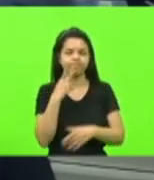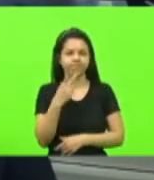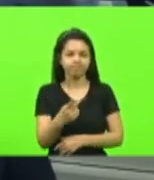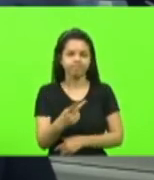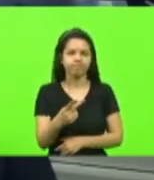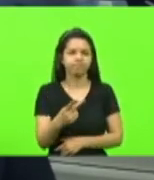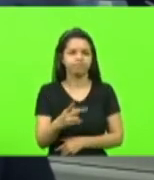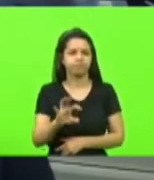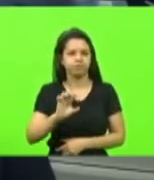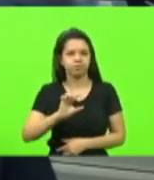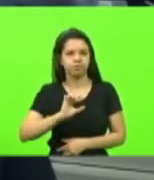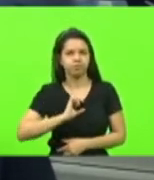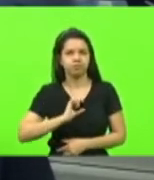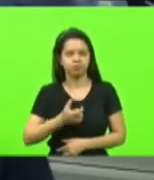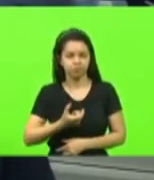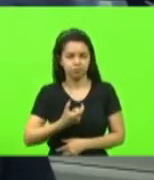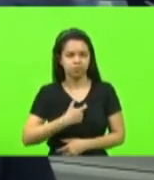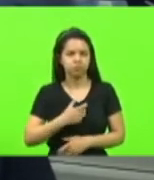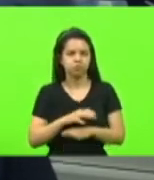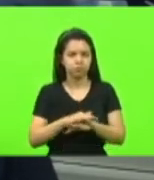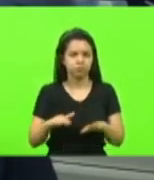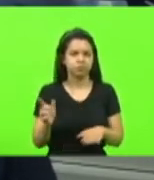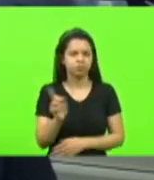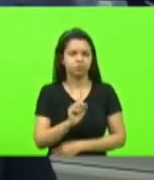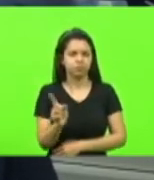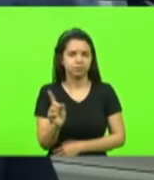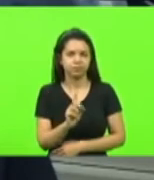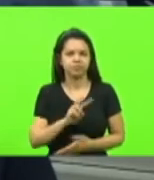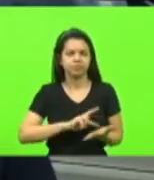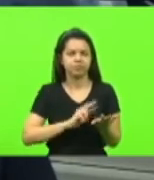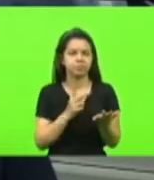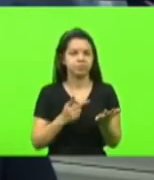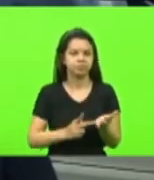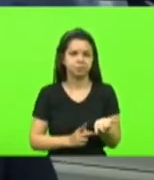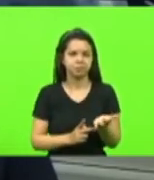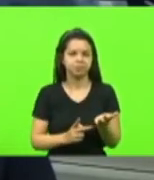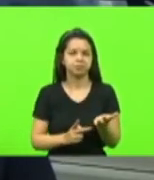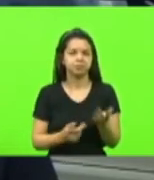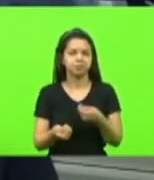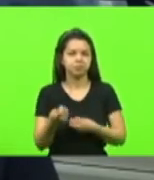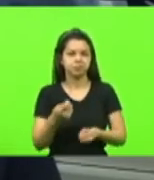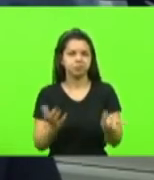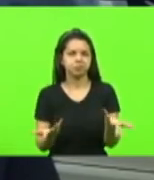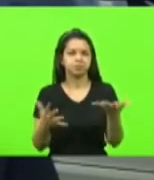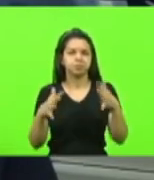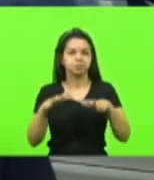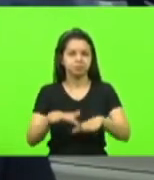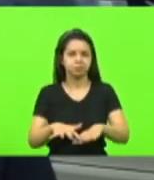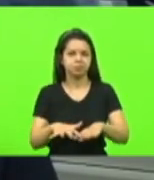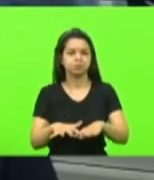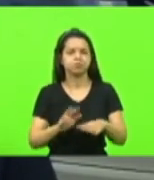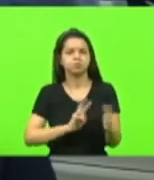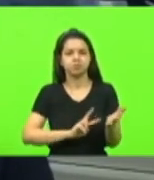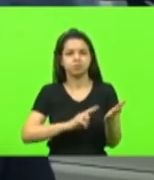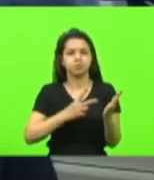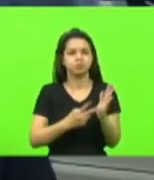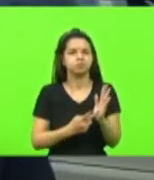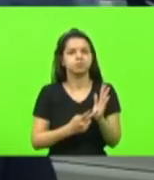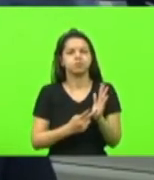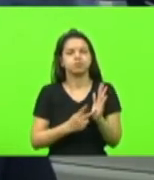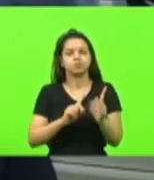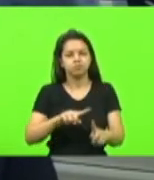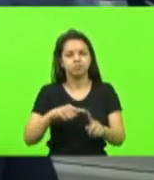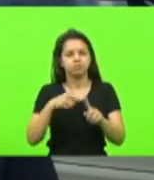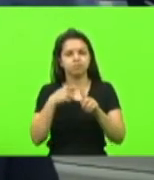a medalha no peito, é o que significa do ponto de vista da inclusão e o que significa, mais